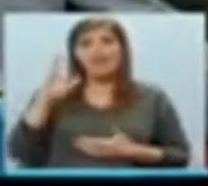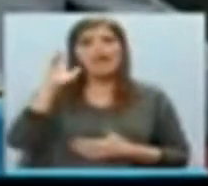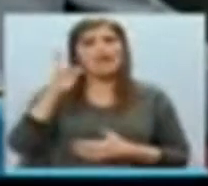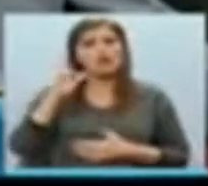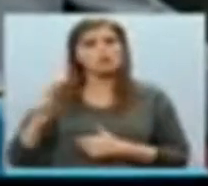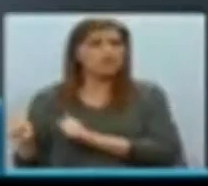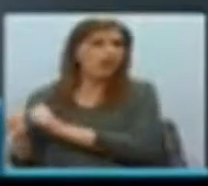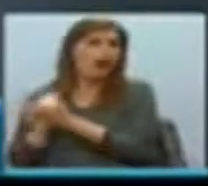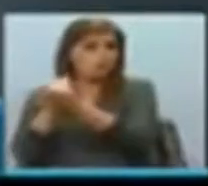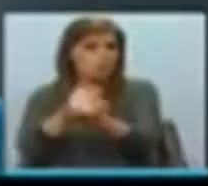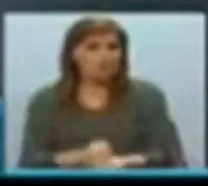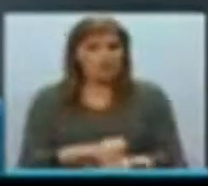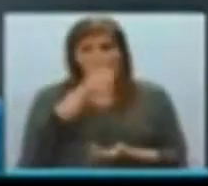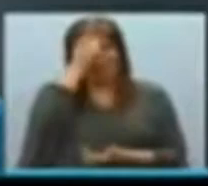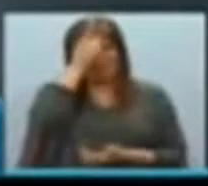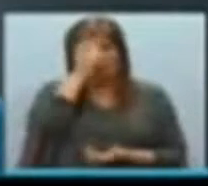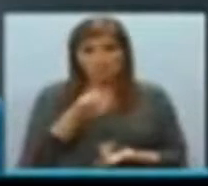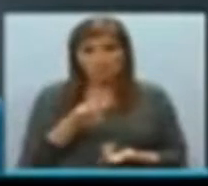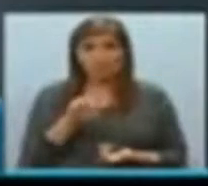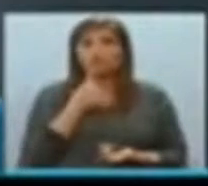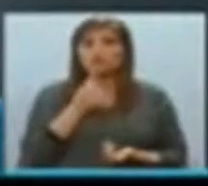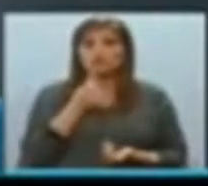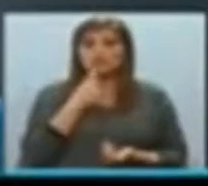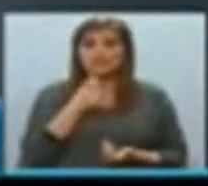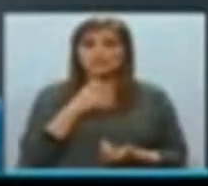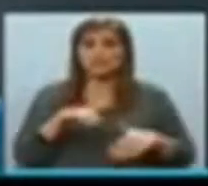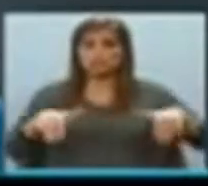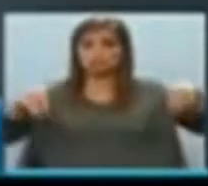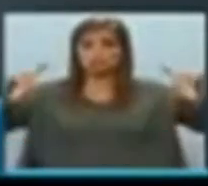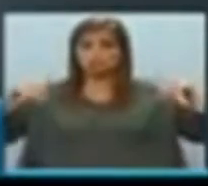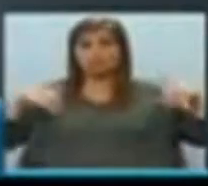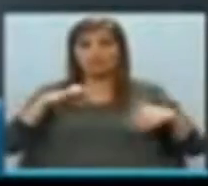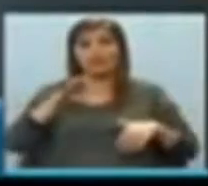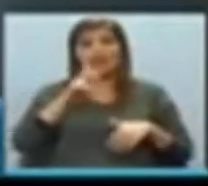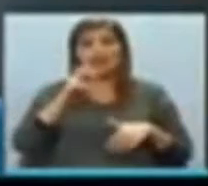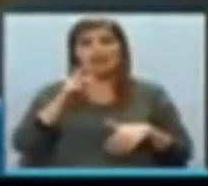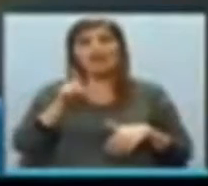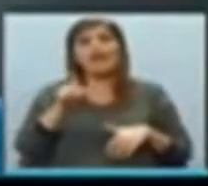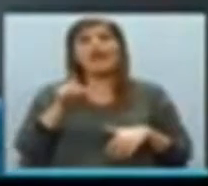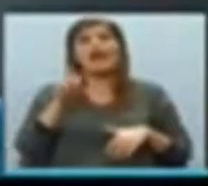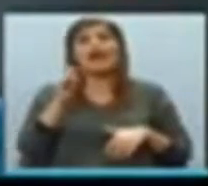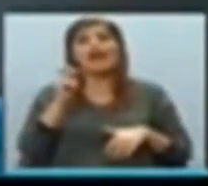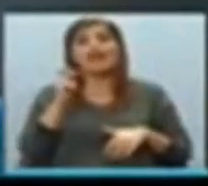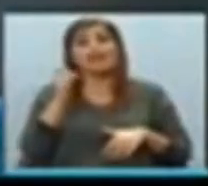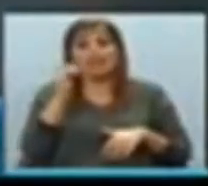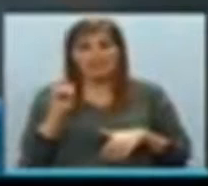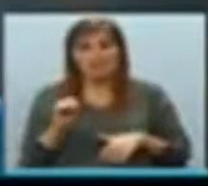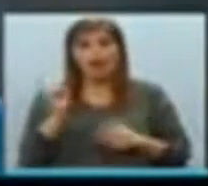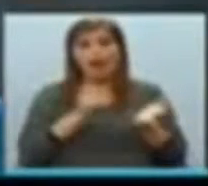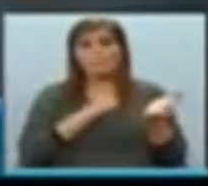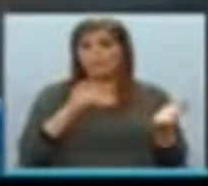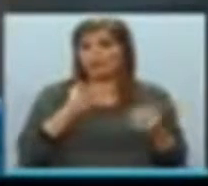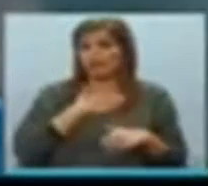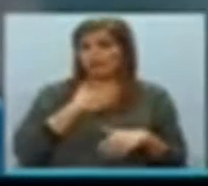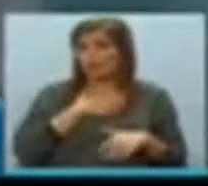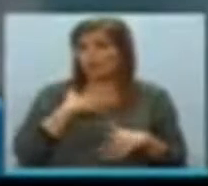alemanha ninguém os ingleses recuaram em calé quer ver o mundo inteiro estava sim abismados americanos não queriam entrar na guerra ainda